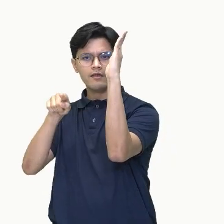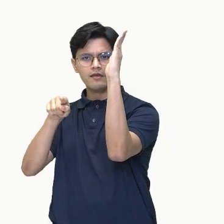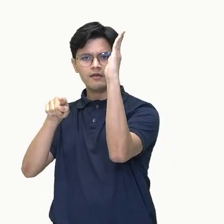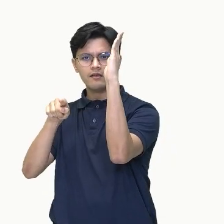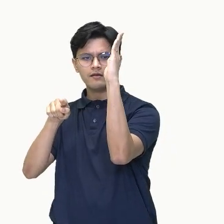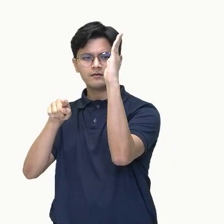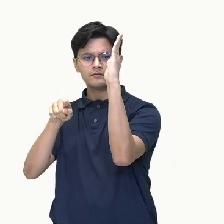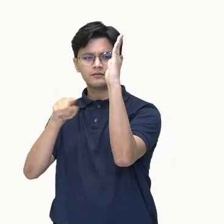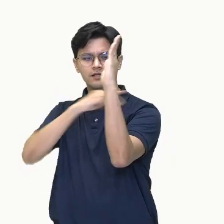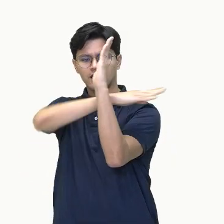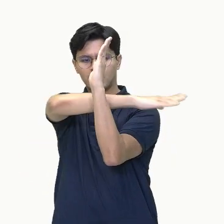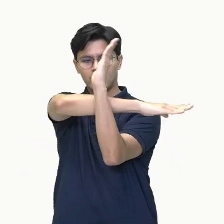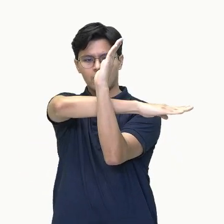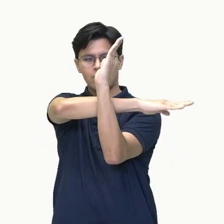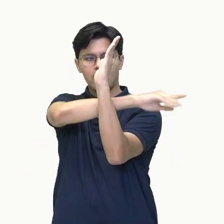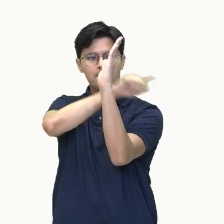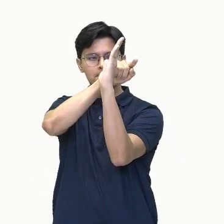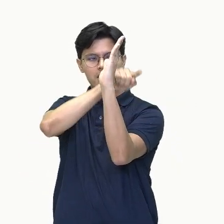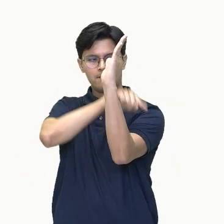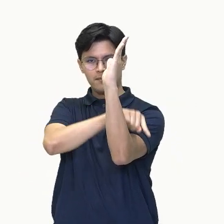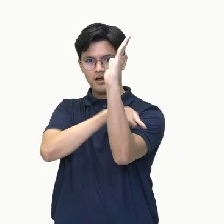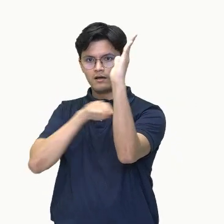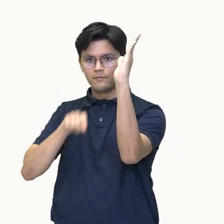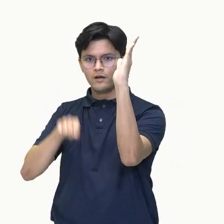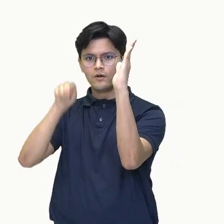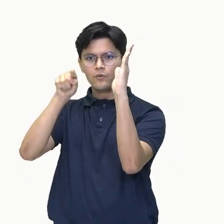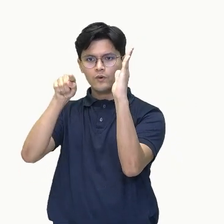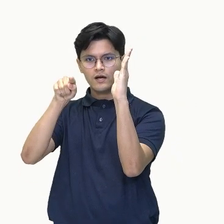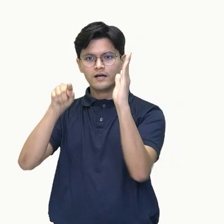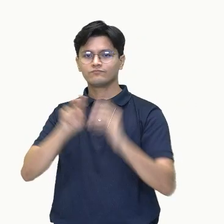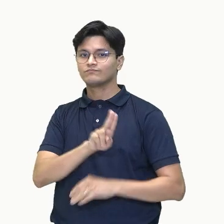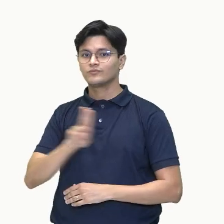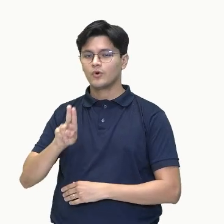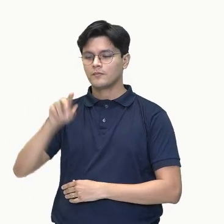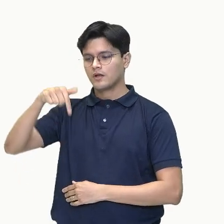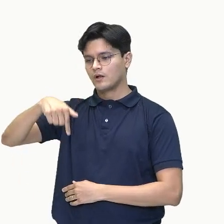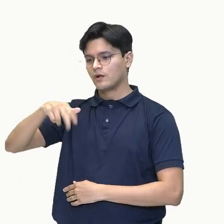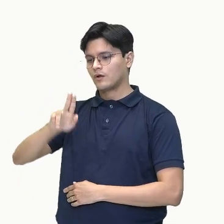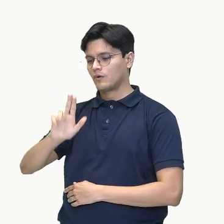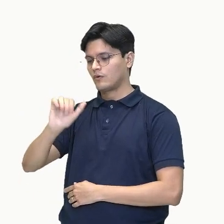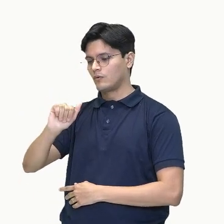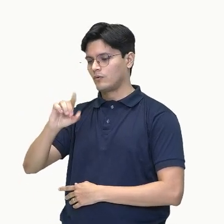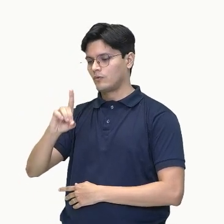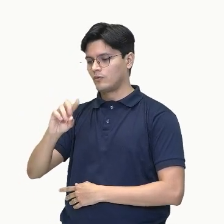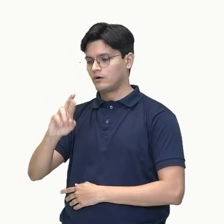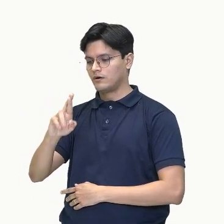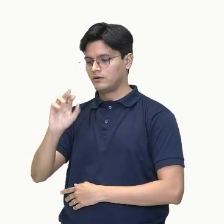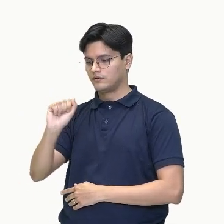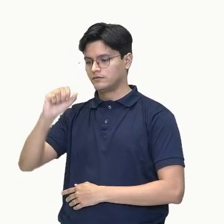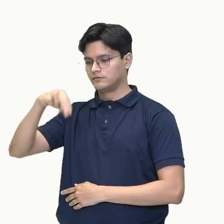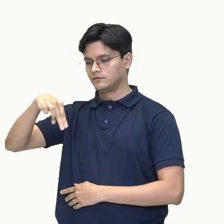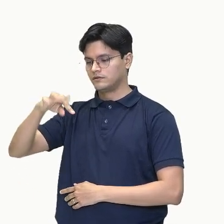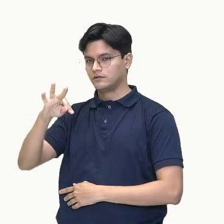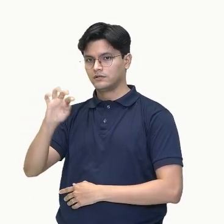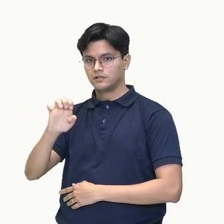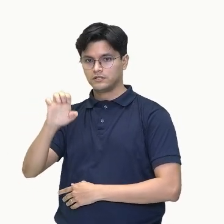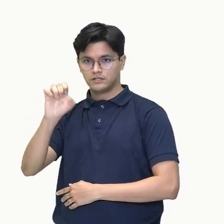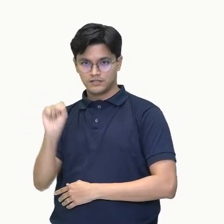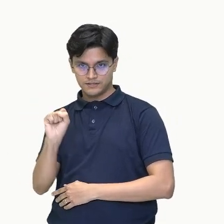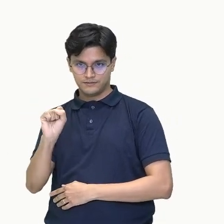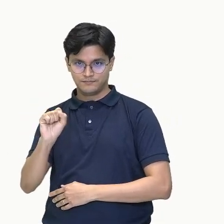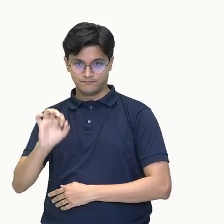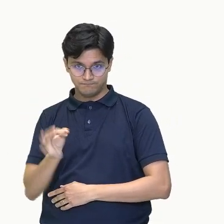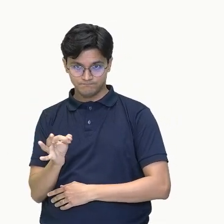são chamados de quadrantes. Esses espaços são chamados de quadrantes, tudo bem? E, seguindo a ordem, eles